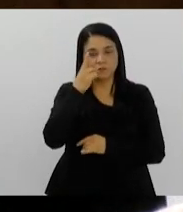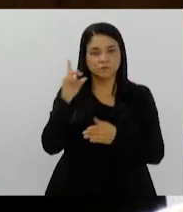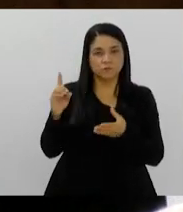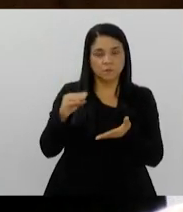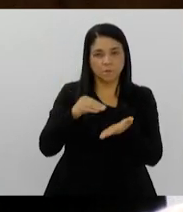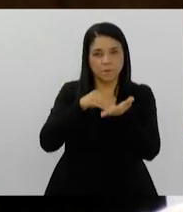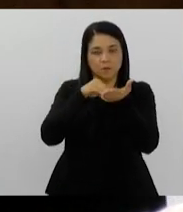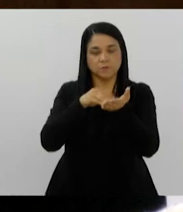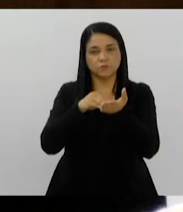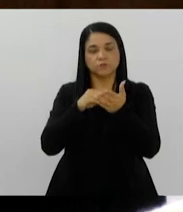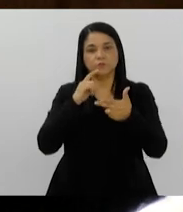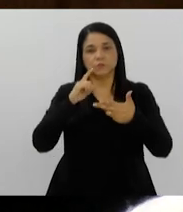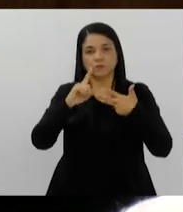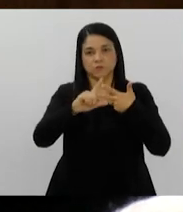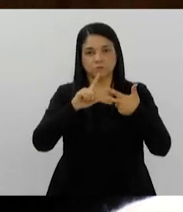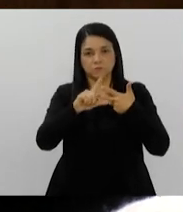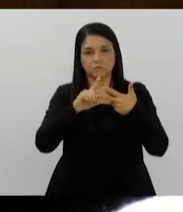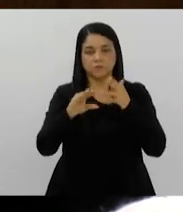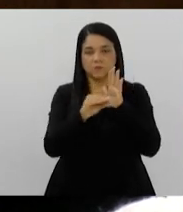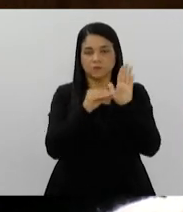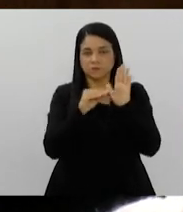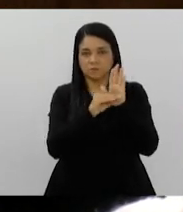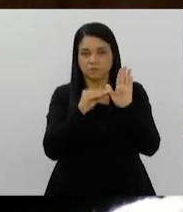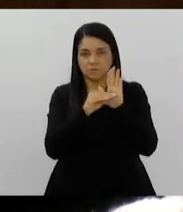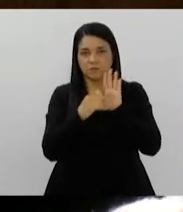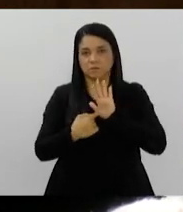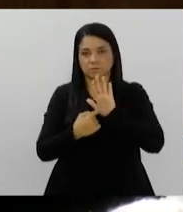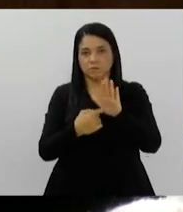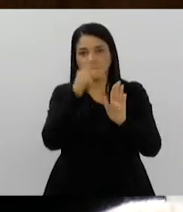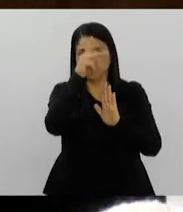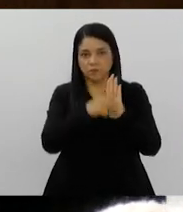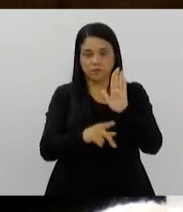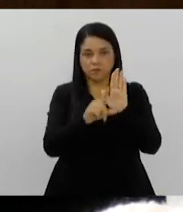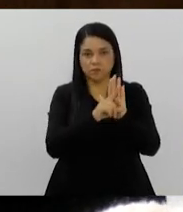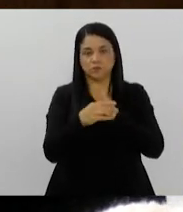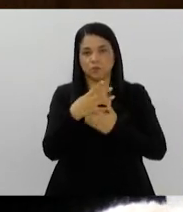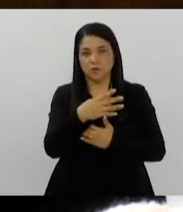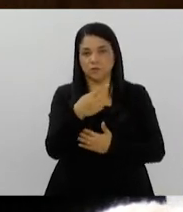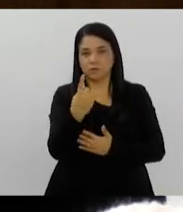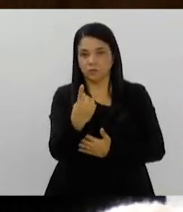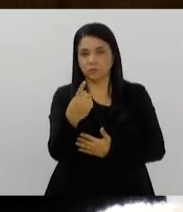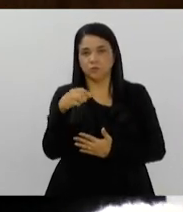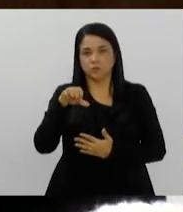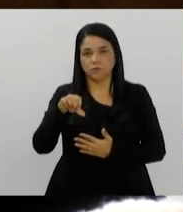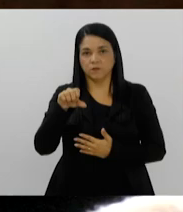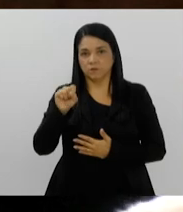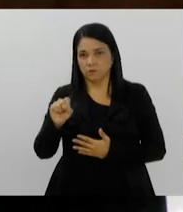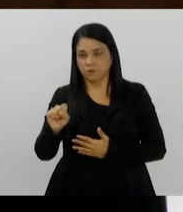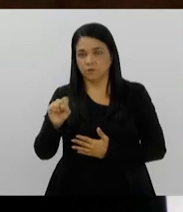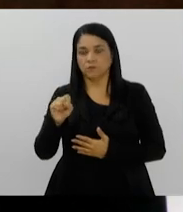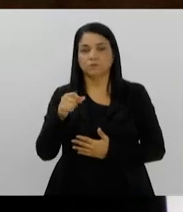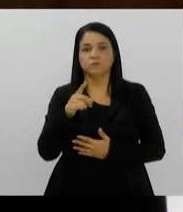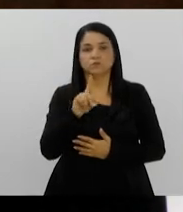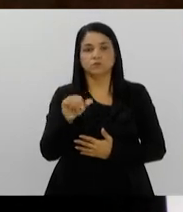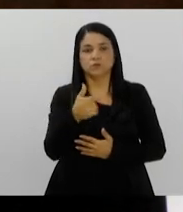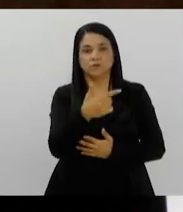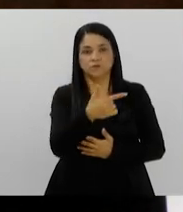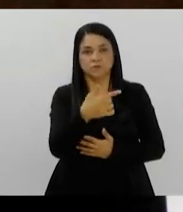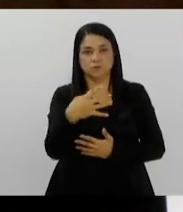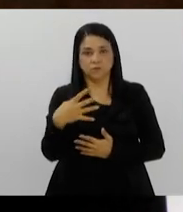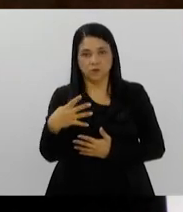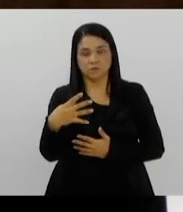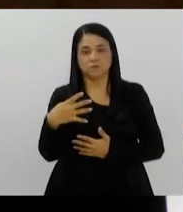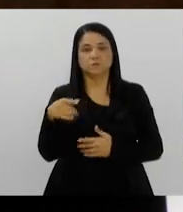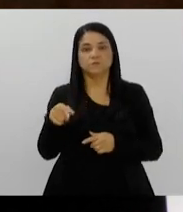Legislativo, que as emendas a serem apresentadas ao projeto de lei número 4198, de 24,